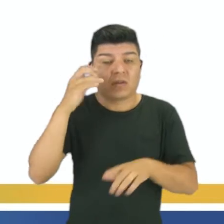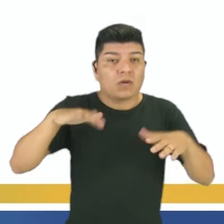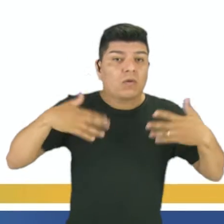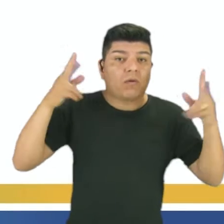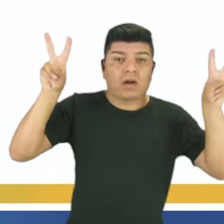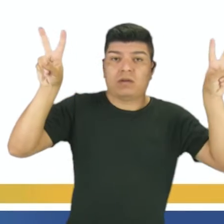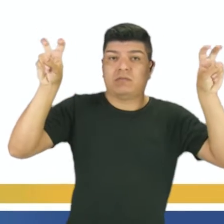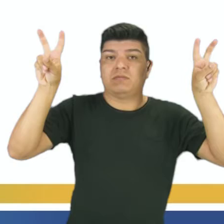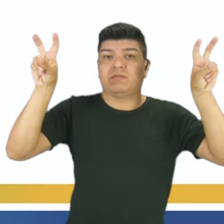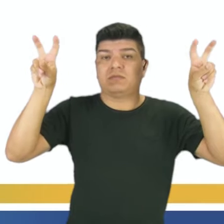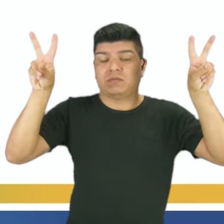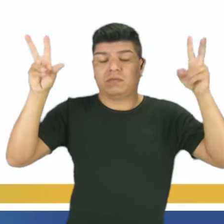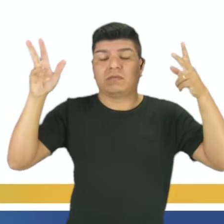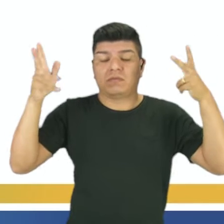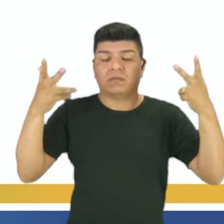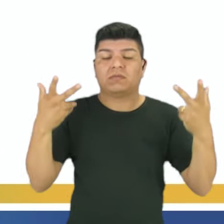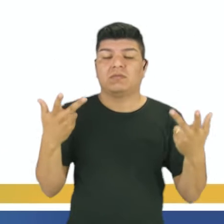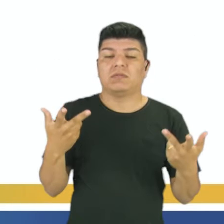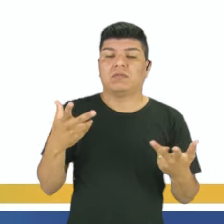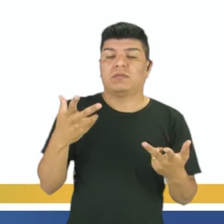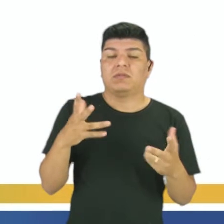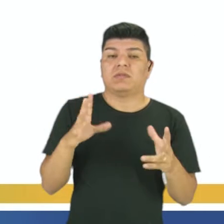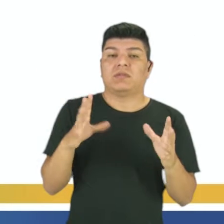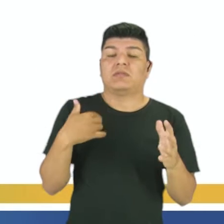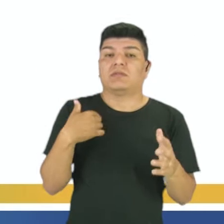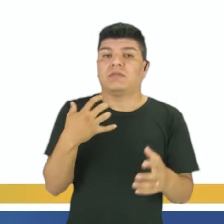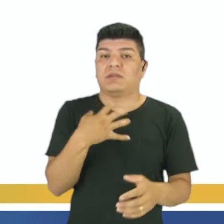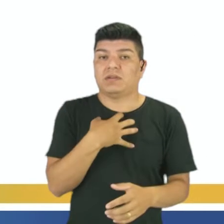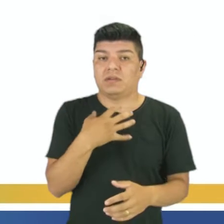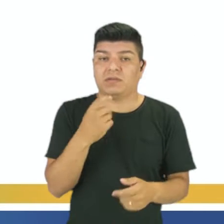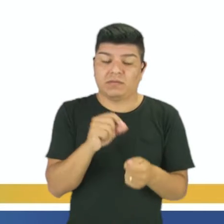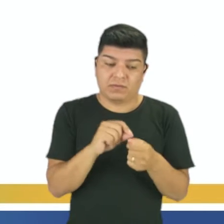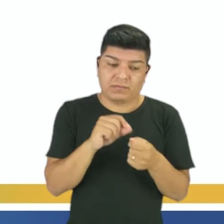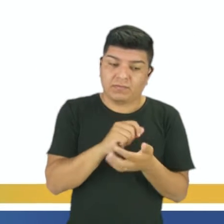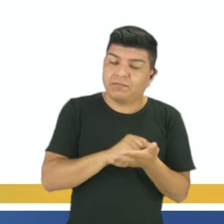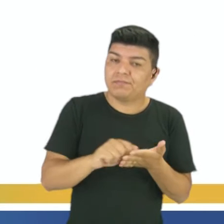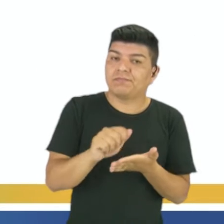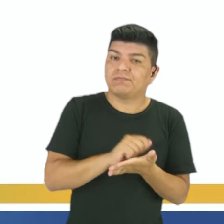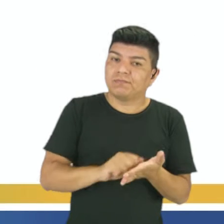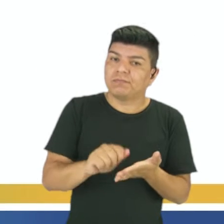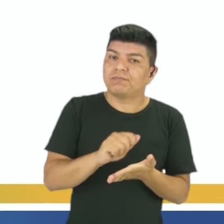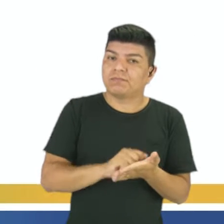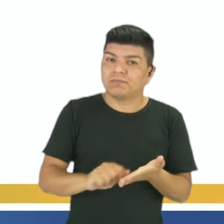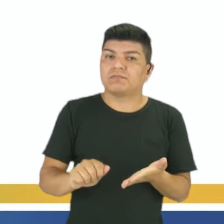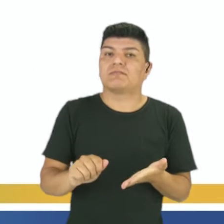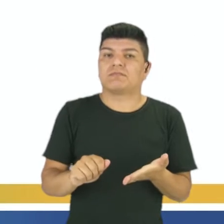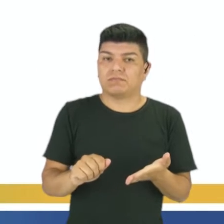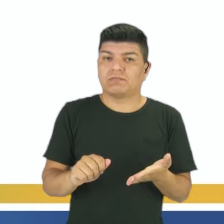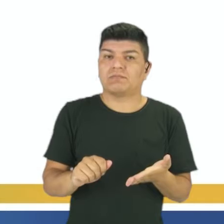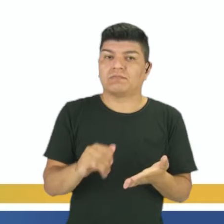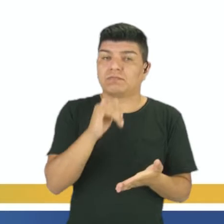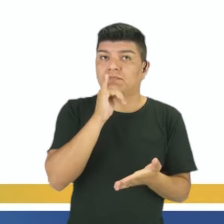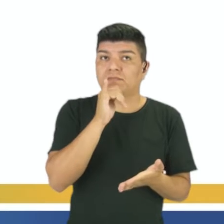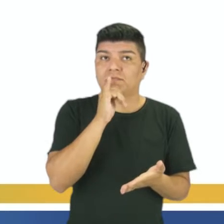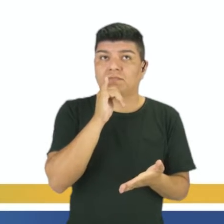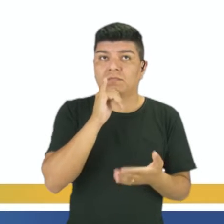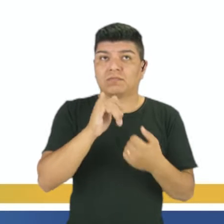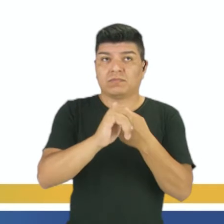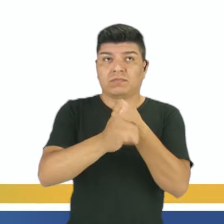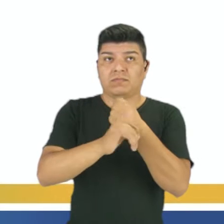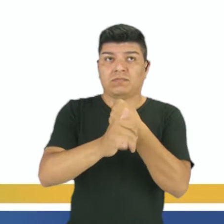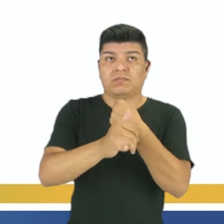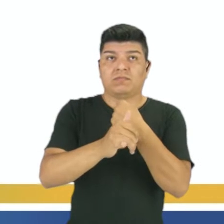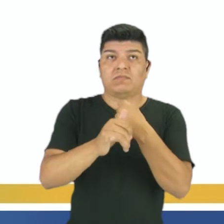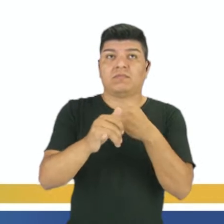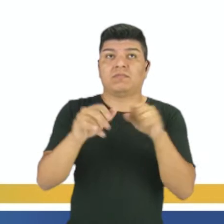é o tema que você vai se apegar para poder escrever, tá? Então aqui, exemplo de uma crônica que tem